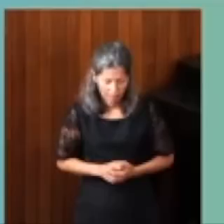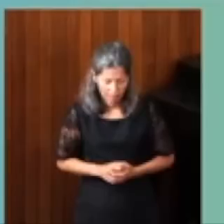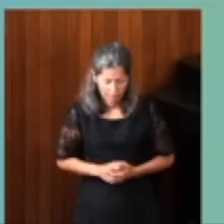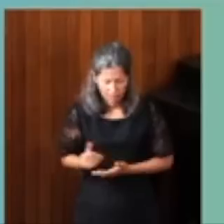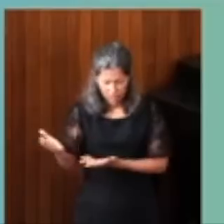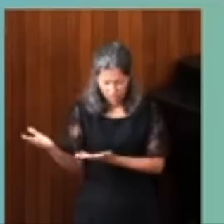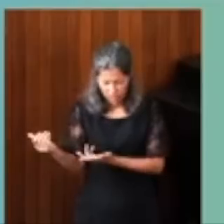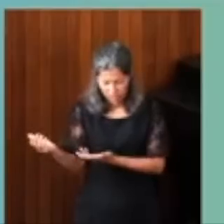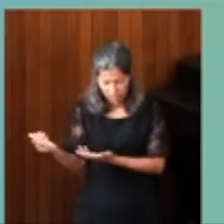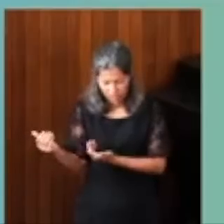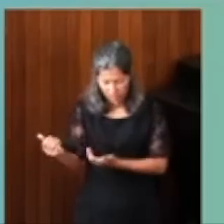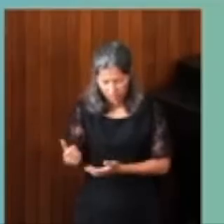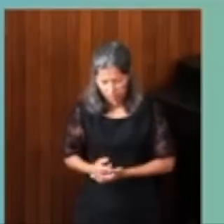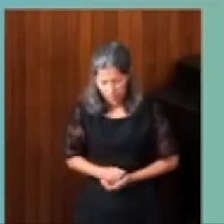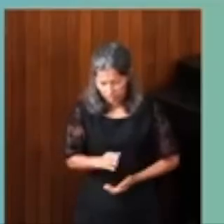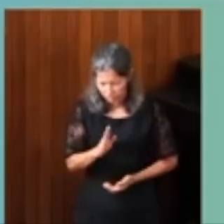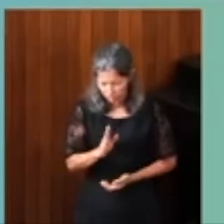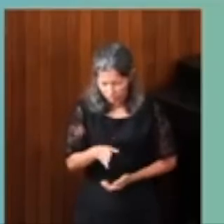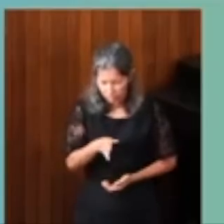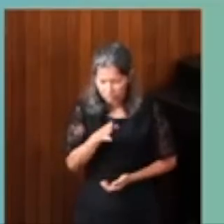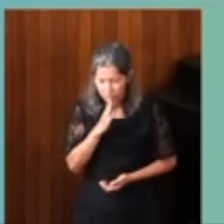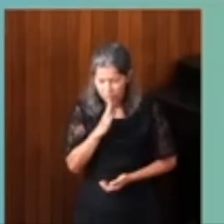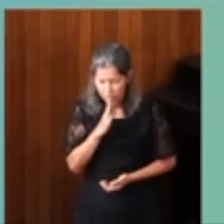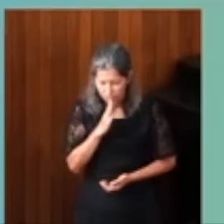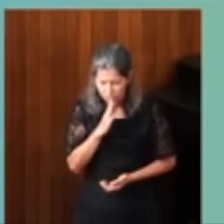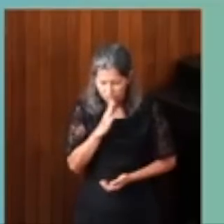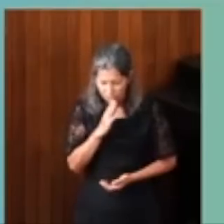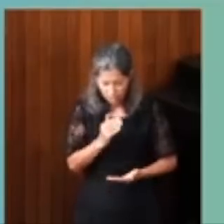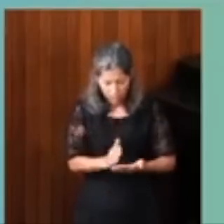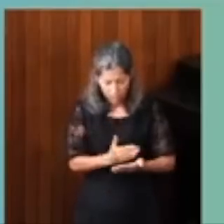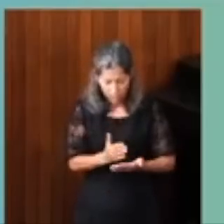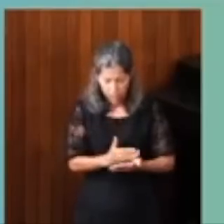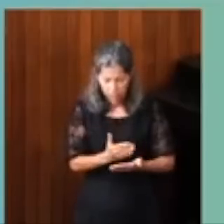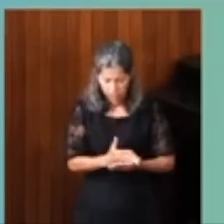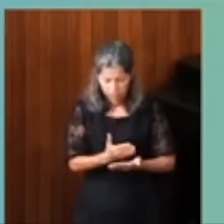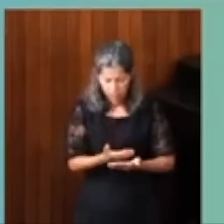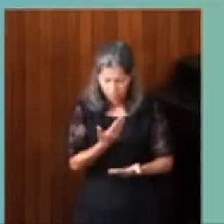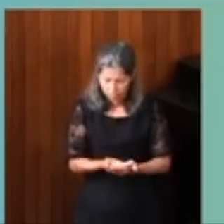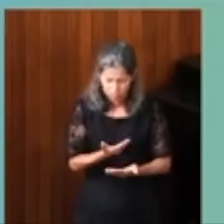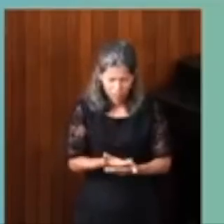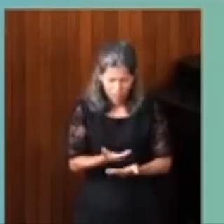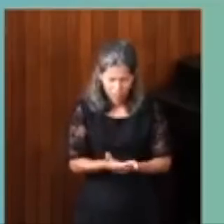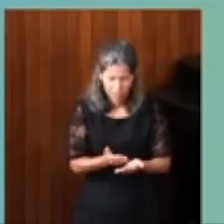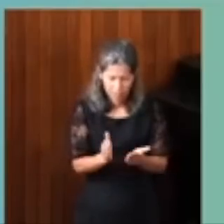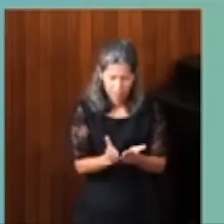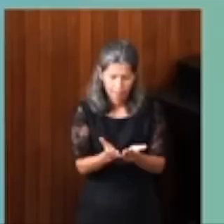jovem ainda, eu já conhecia boa parte dos estudos bíblicos, já tinha feito vários estudos bíblicos,